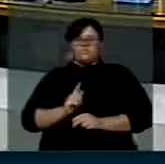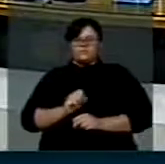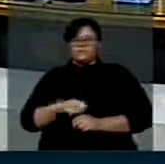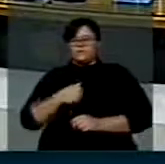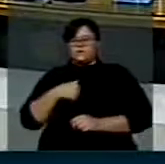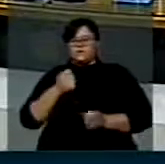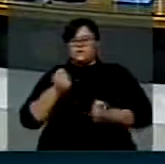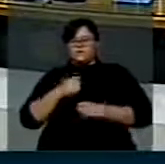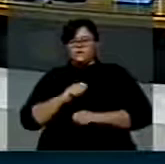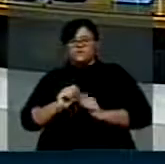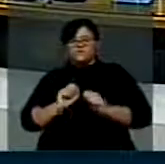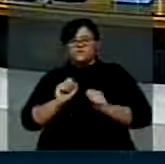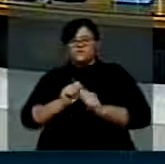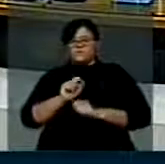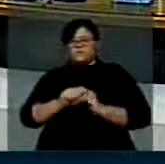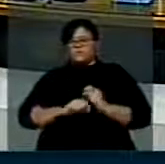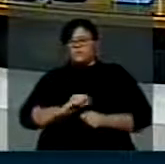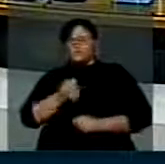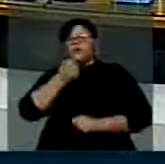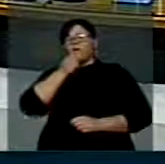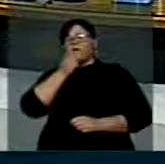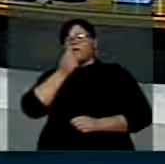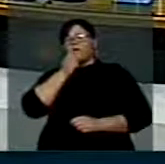me permite, ainda gostaria